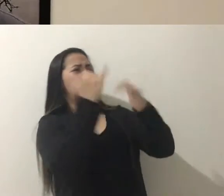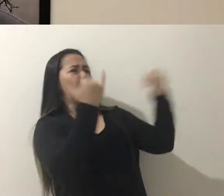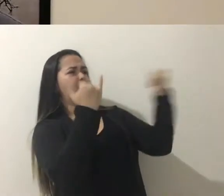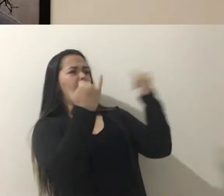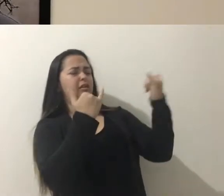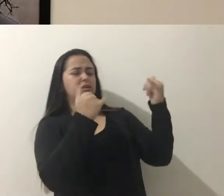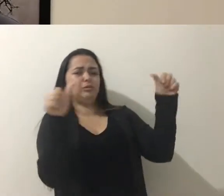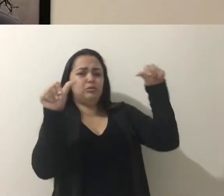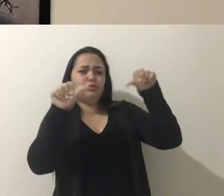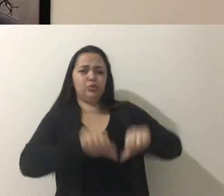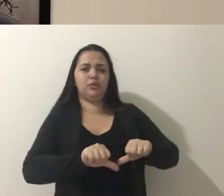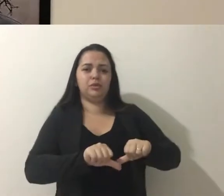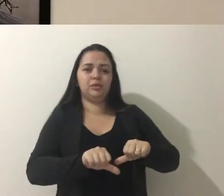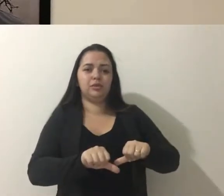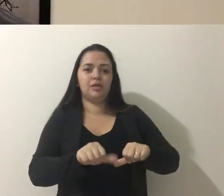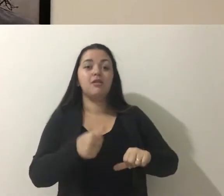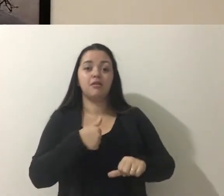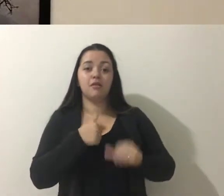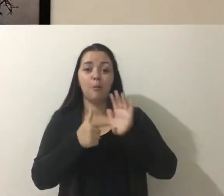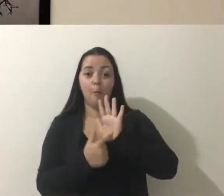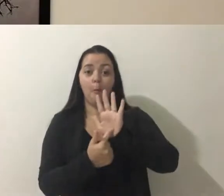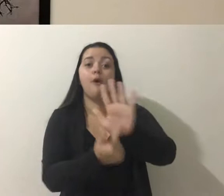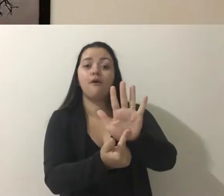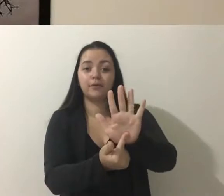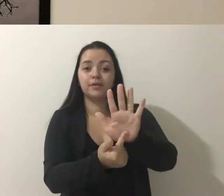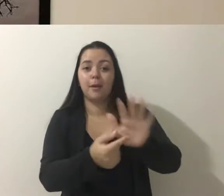desagradáveis, eu quero trazer para nós uma